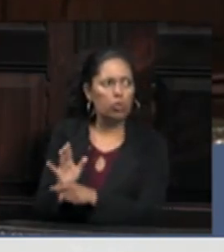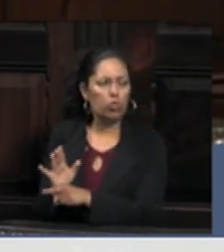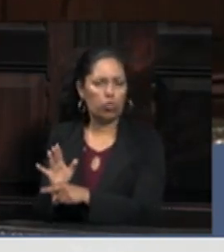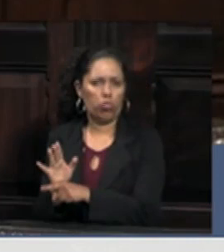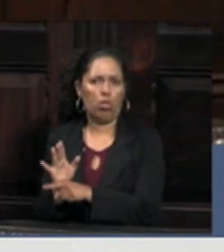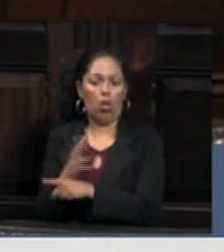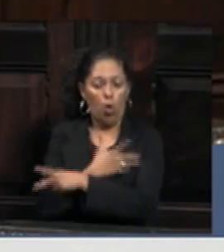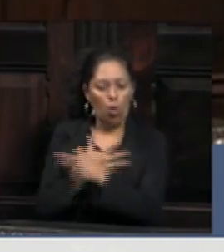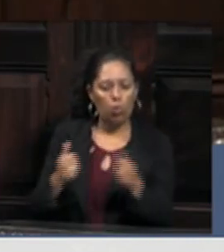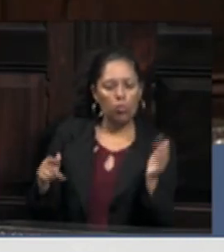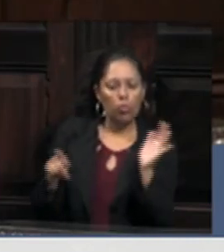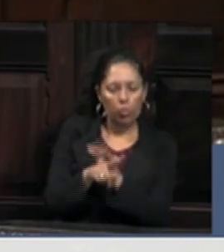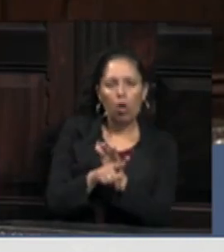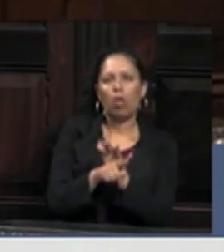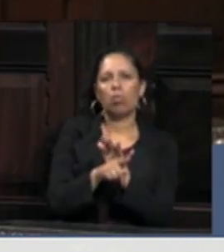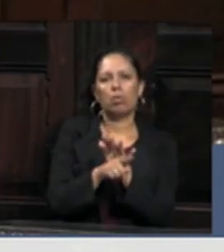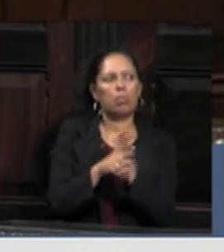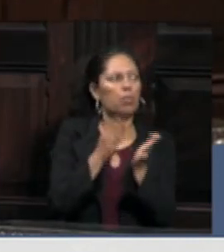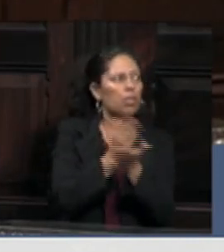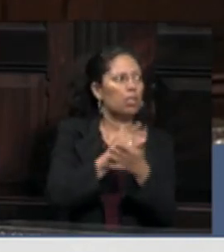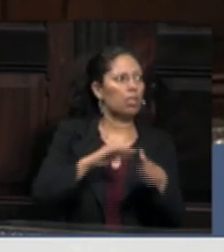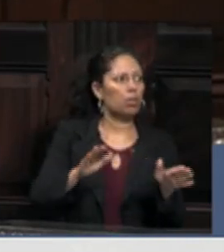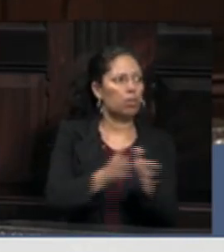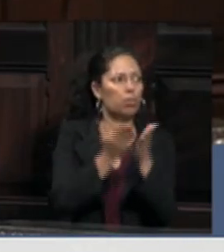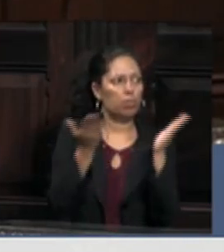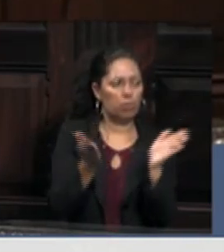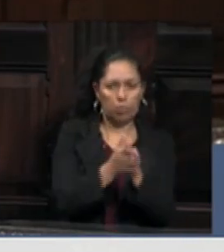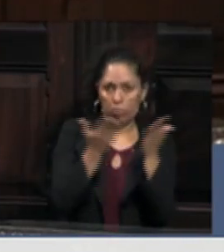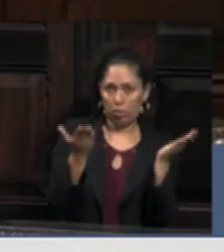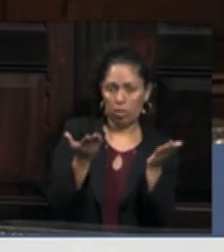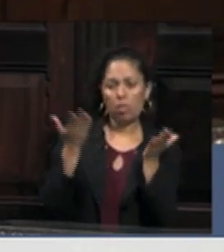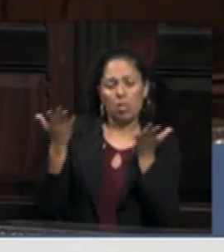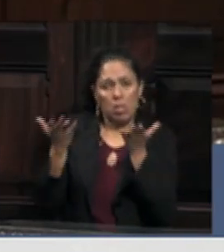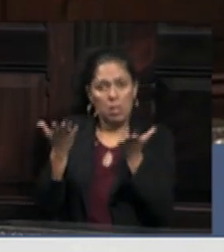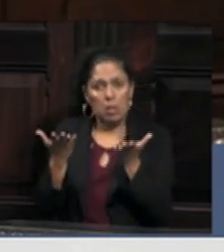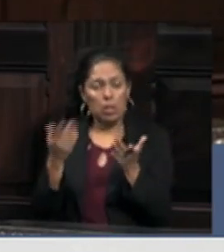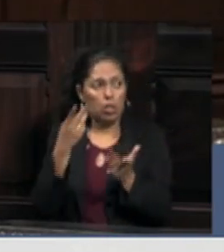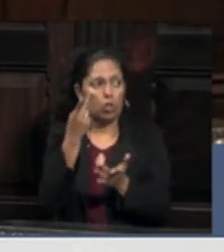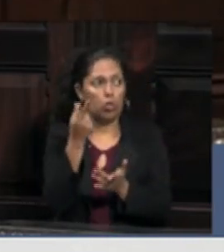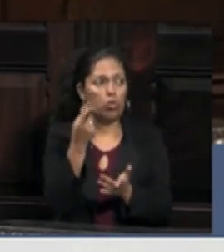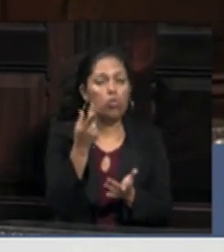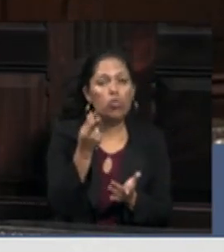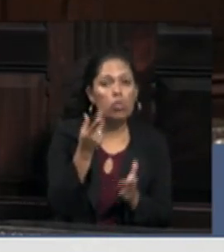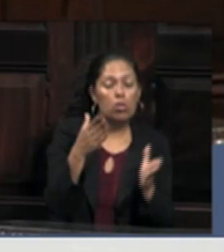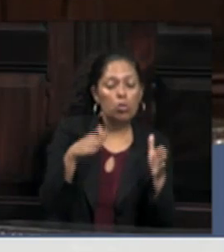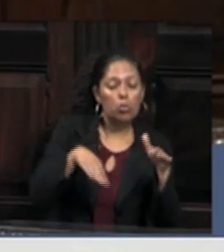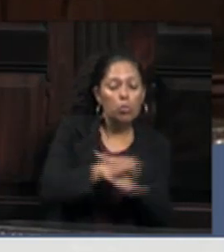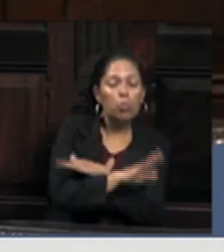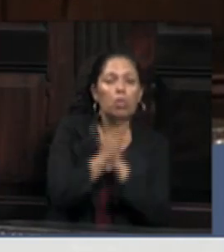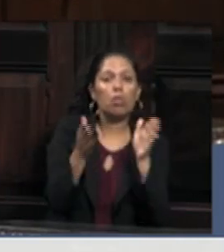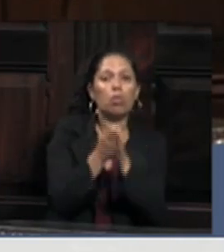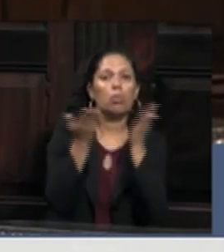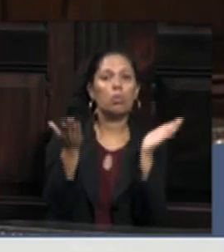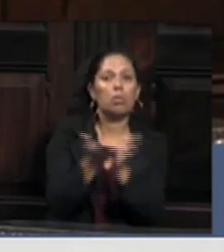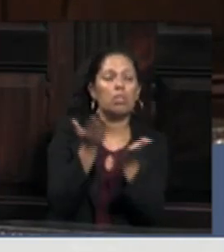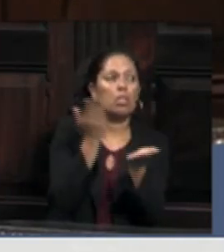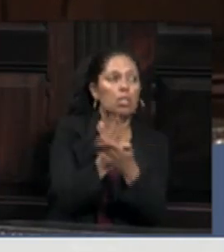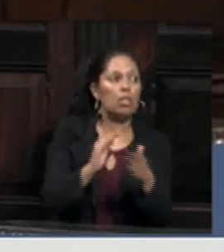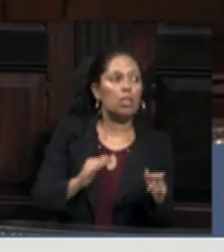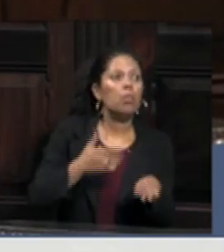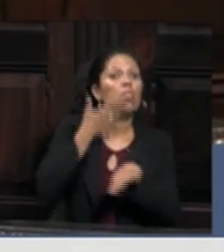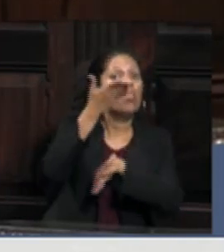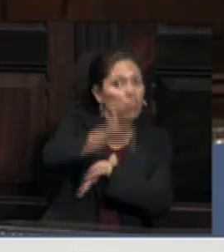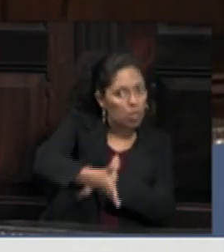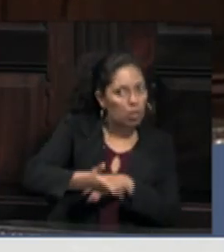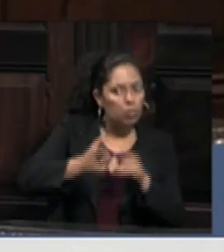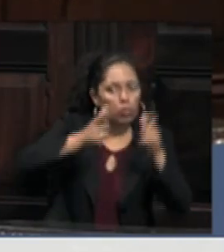Fundo Estadual de Combate à Pobreza. Para concluir, por favor. Eu quero que o dinheiro do Fundo Estadual de Combate à Pobreza vá para as